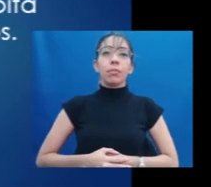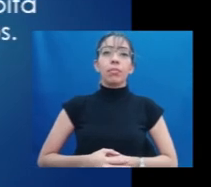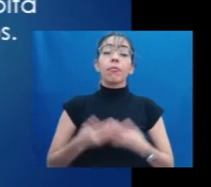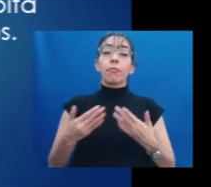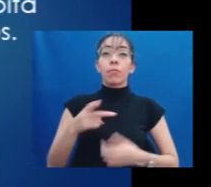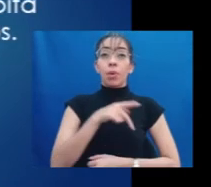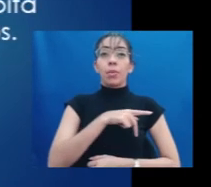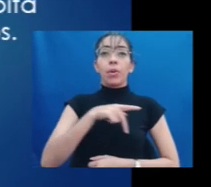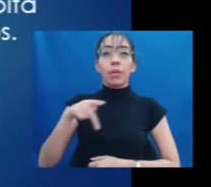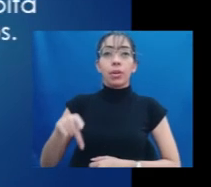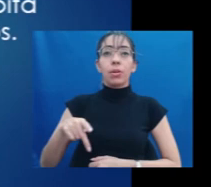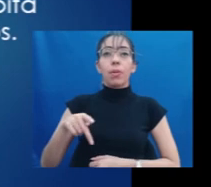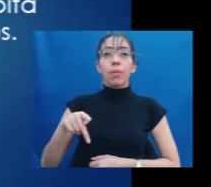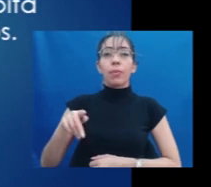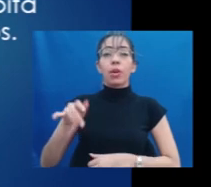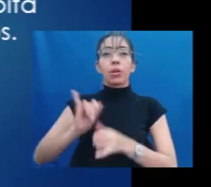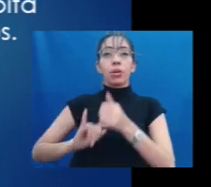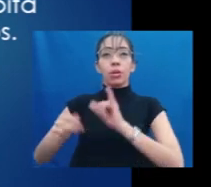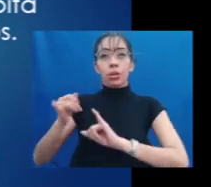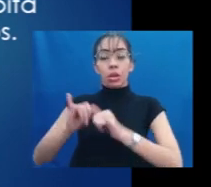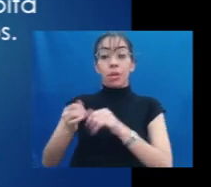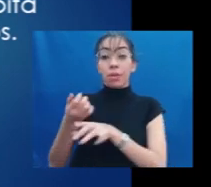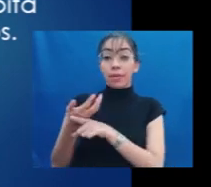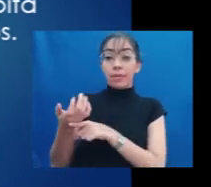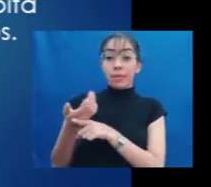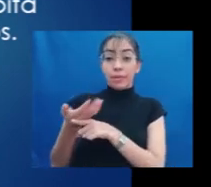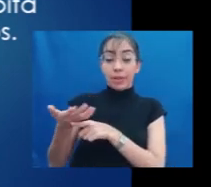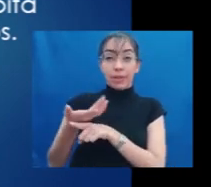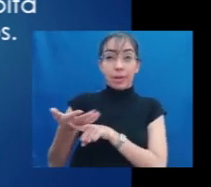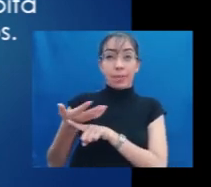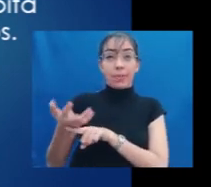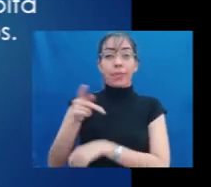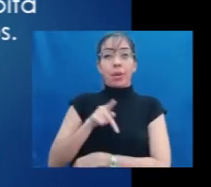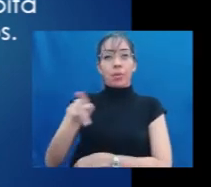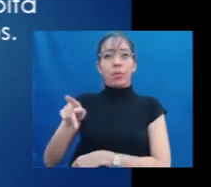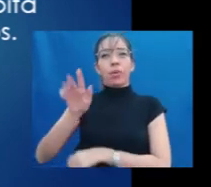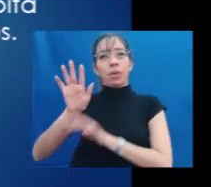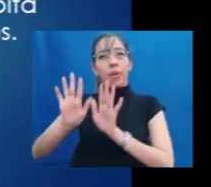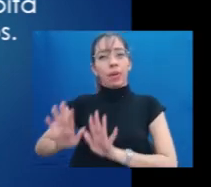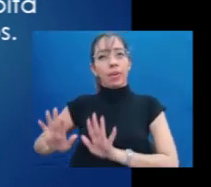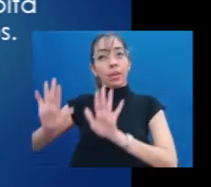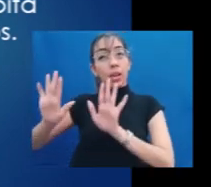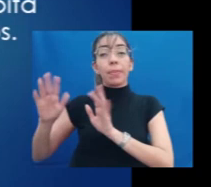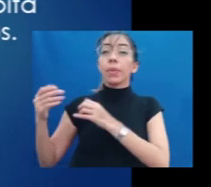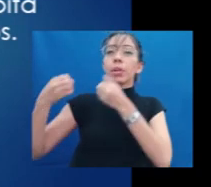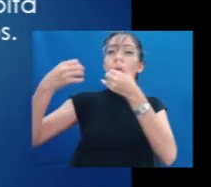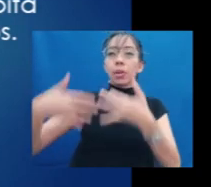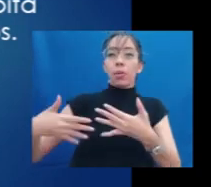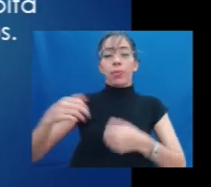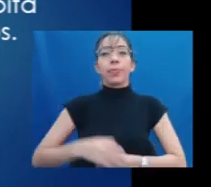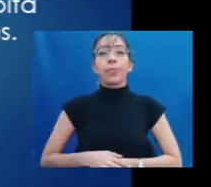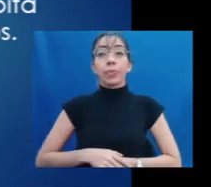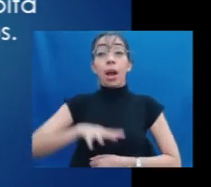isso, né? Então, a combinação de fatores que causa desmaio. Então, com a pessoa desmaiada, o que acontece? Ela continua a inalar o gás e acaba